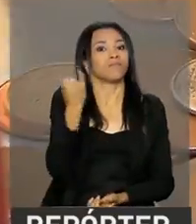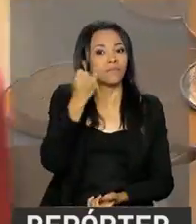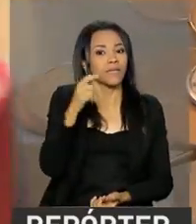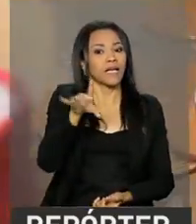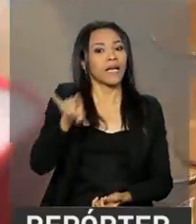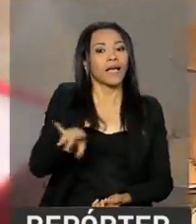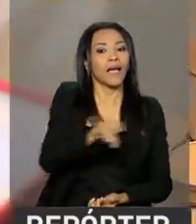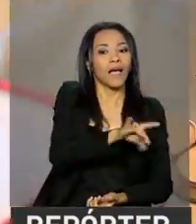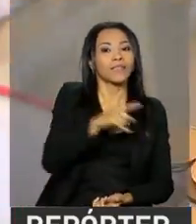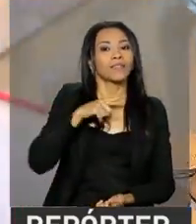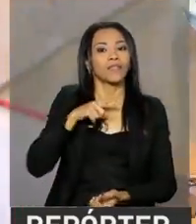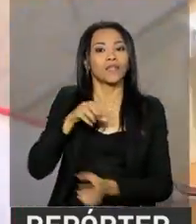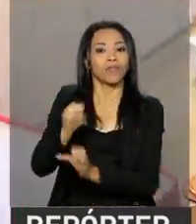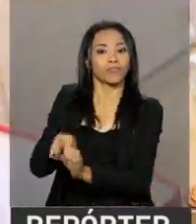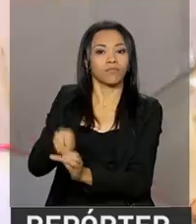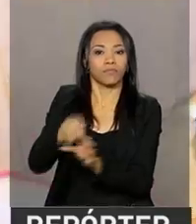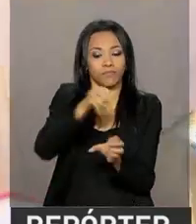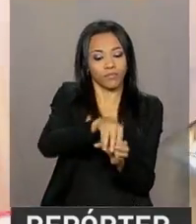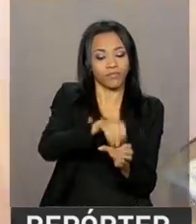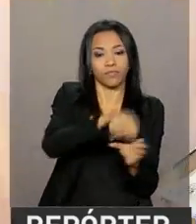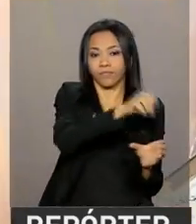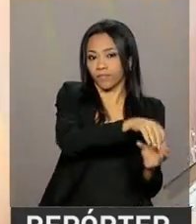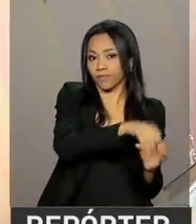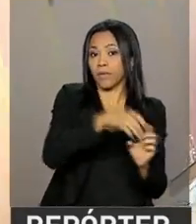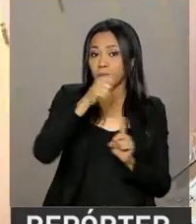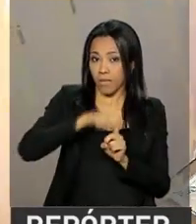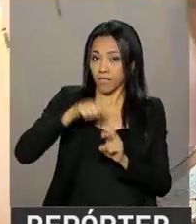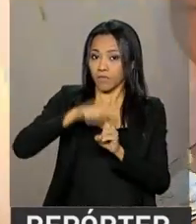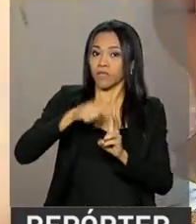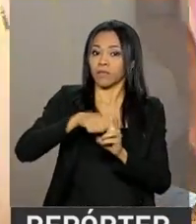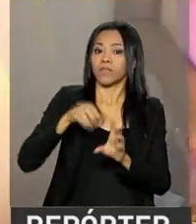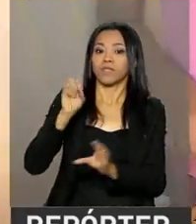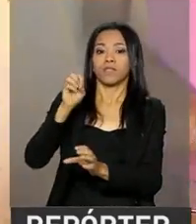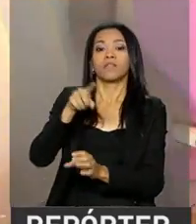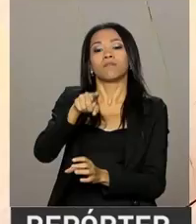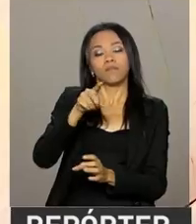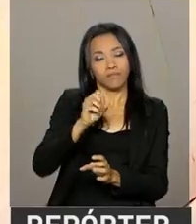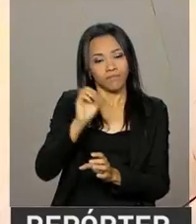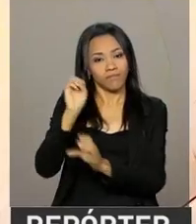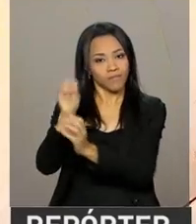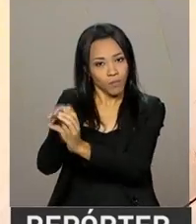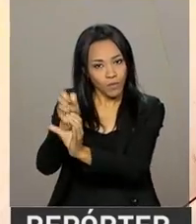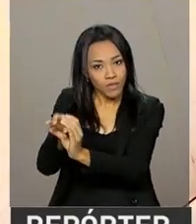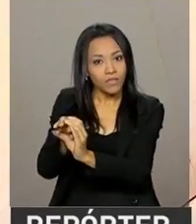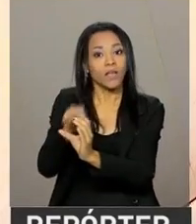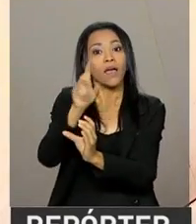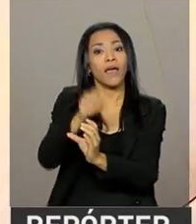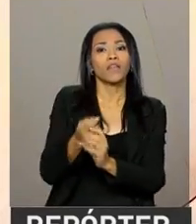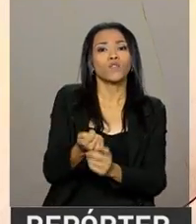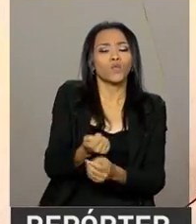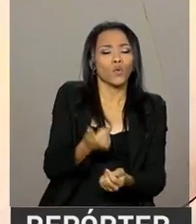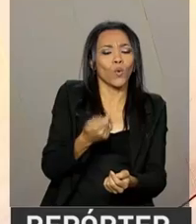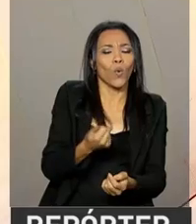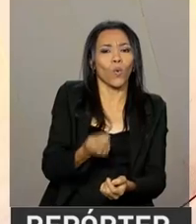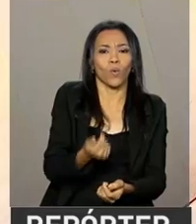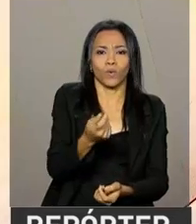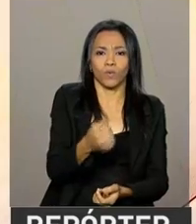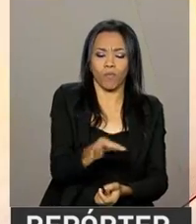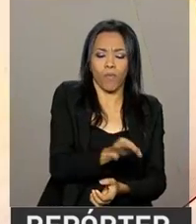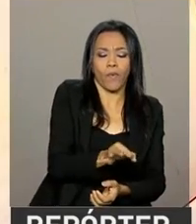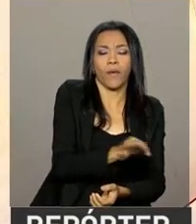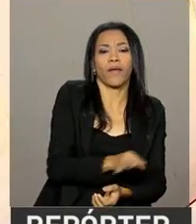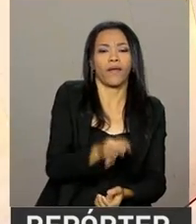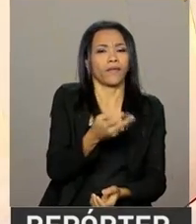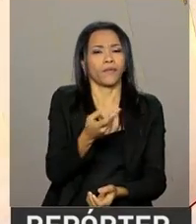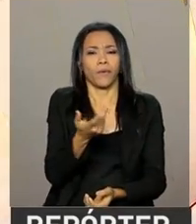tem uma caderneta de poupança e mensalmente fazem novos depósitos o dinheiro vem de trocos que os pais estão os brinquedos